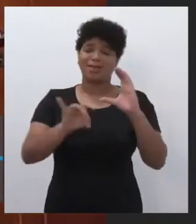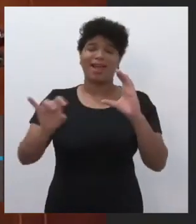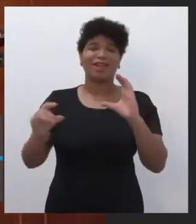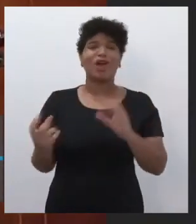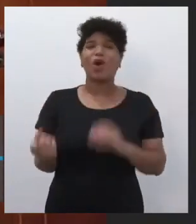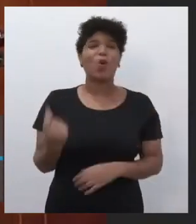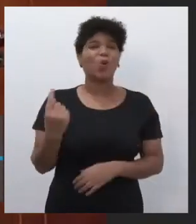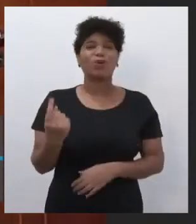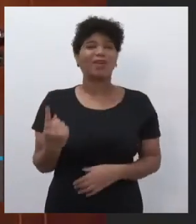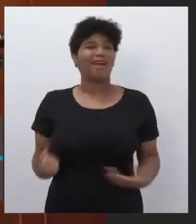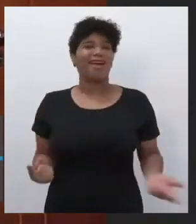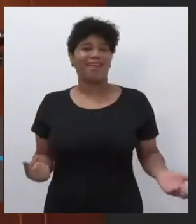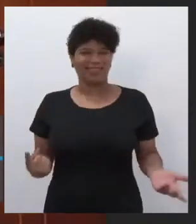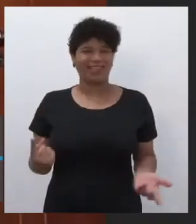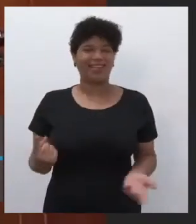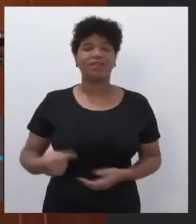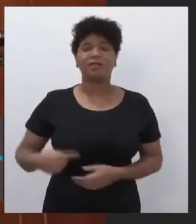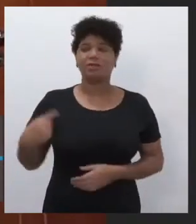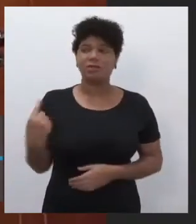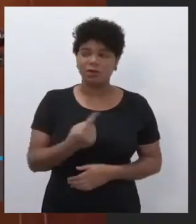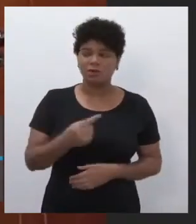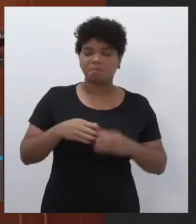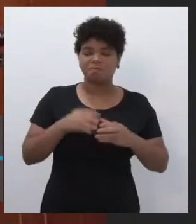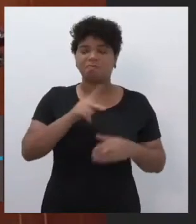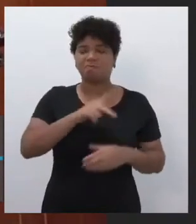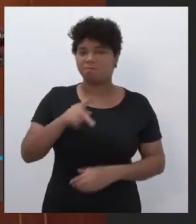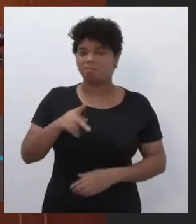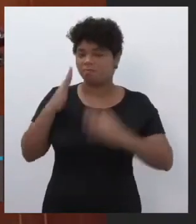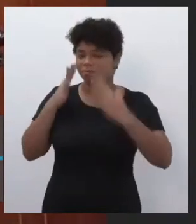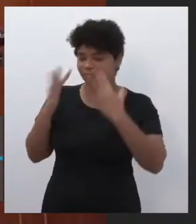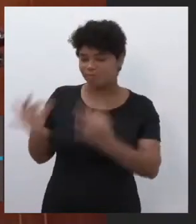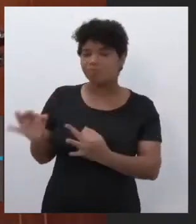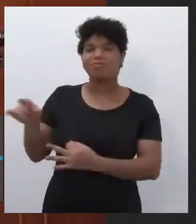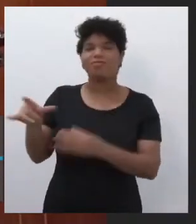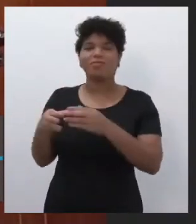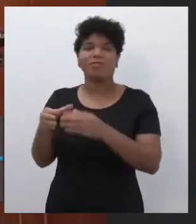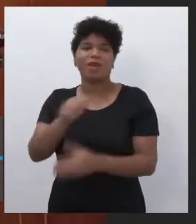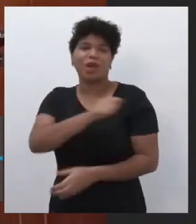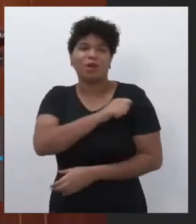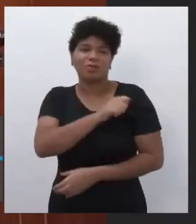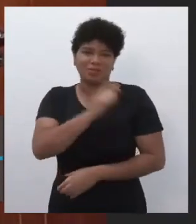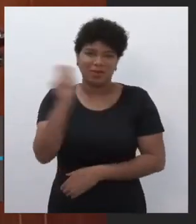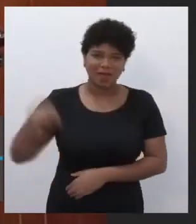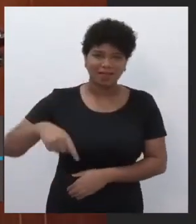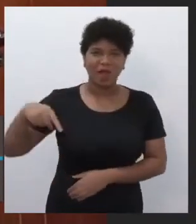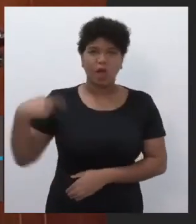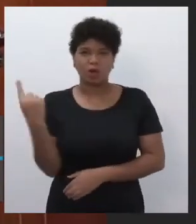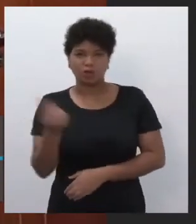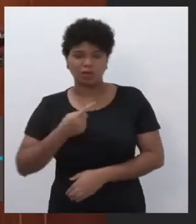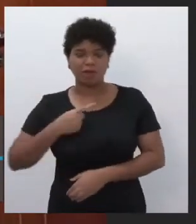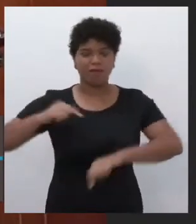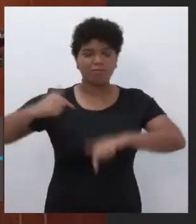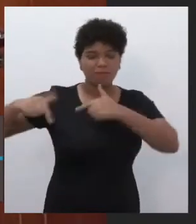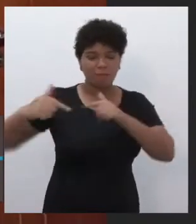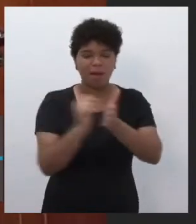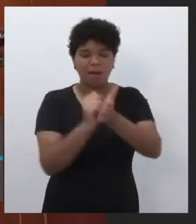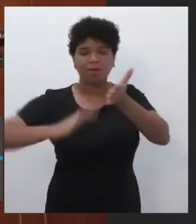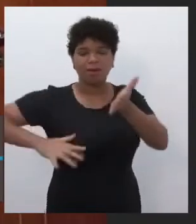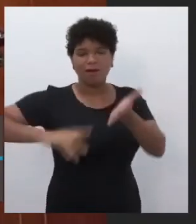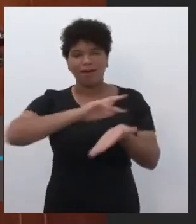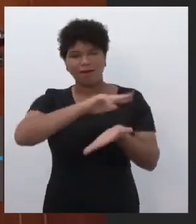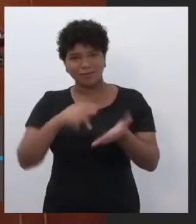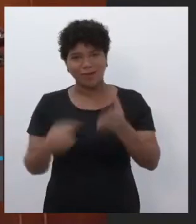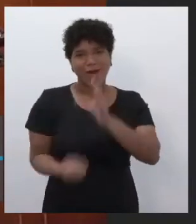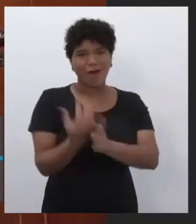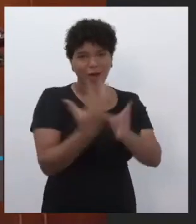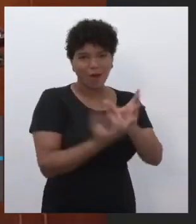situações inesperadas e podemos pensar antecipadamente para simular ações que nos apoiem nesse sentido. Dessa forma, a gente